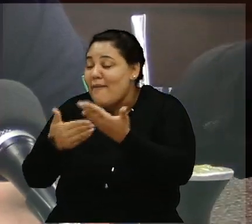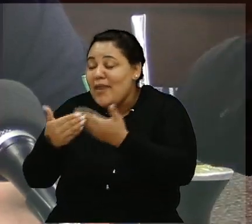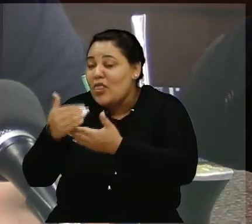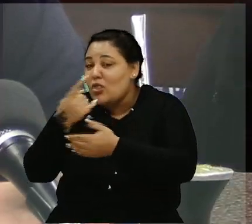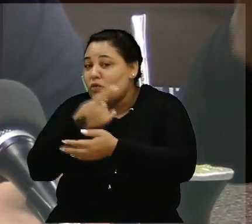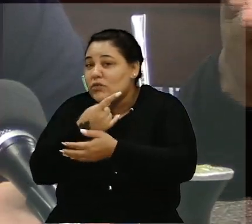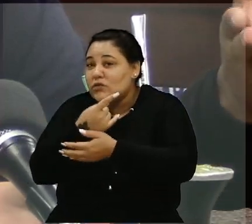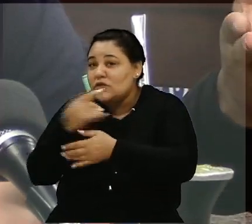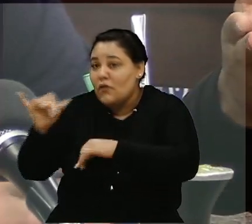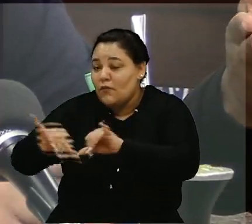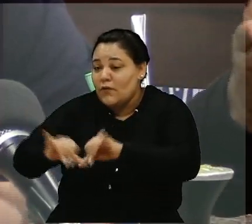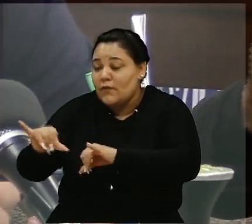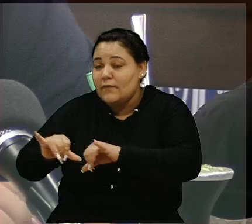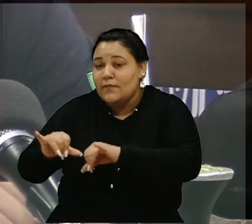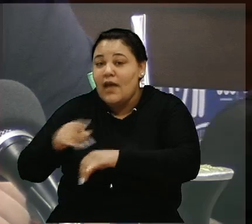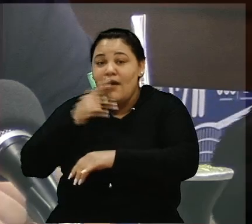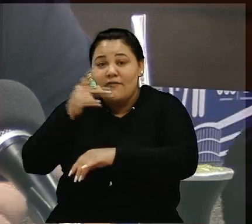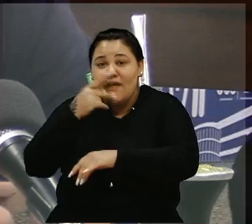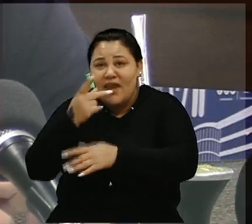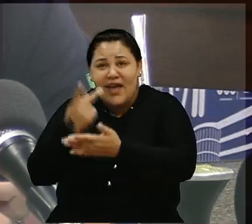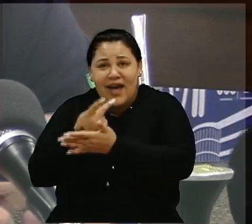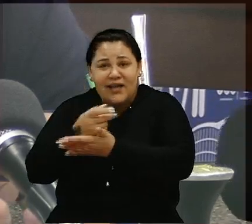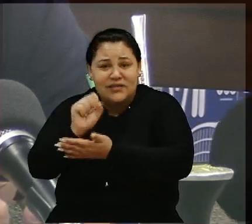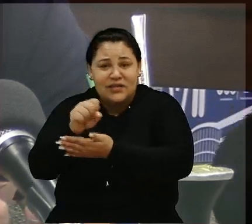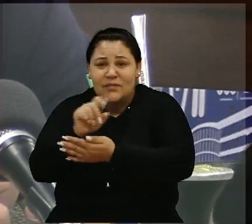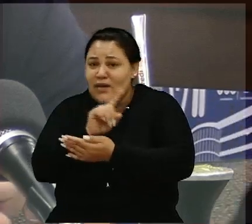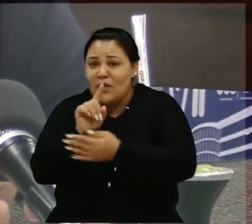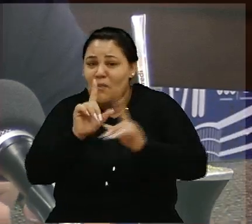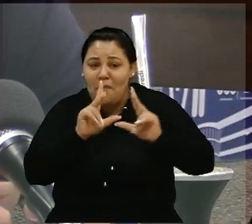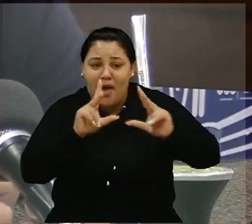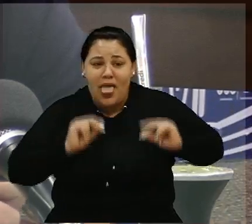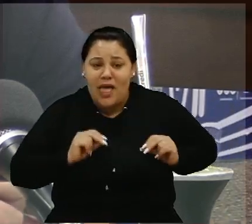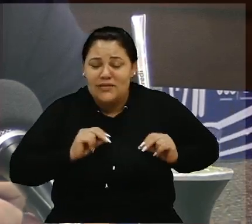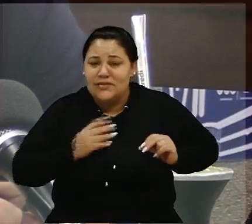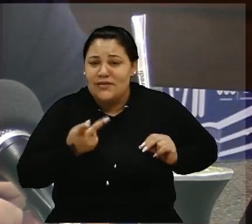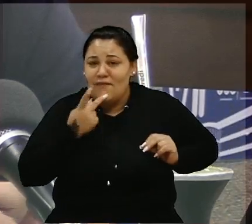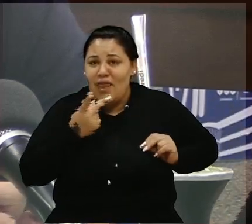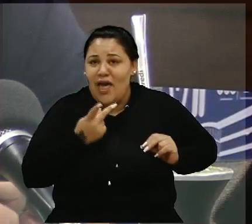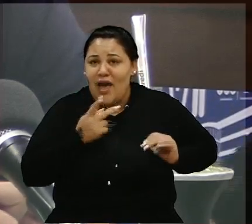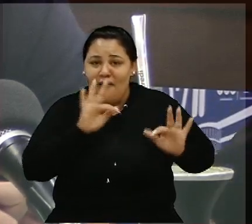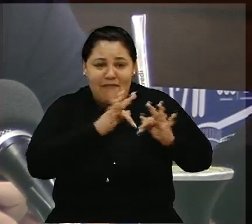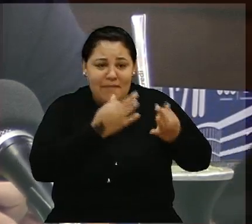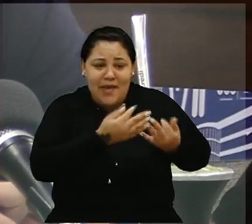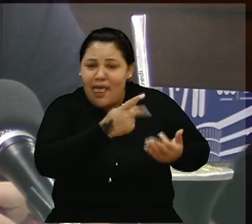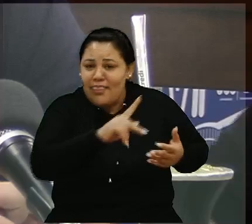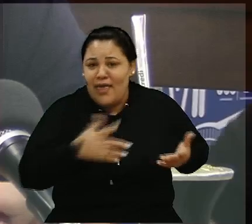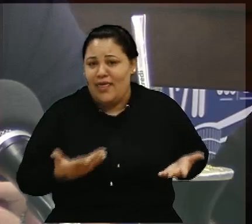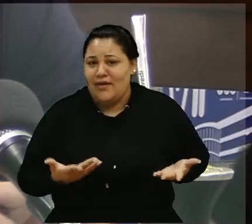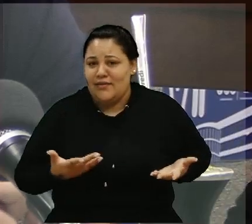fez. Talvez foi um pouco infeliz na fala, mas não merece ser atacado a honra da pessoa.